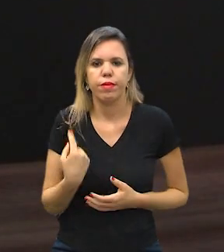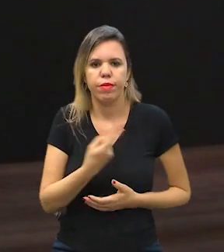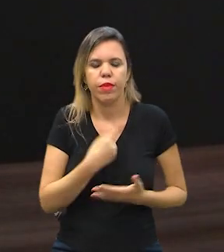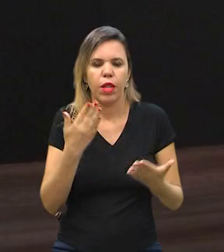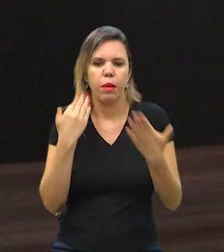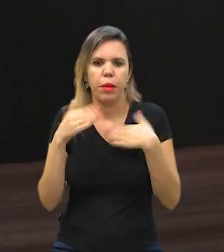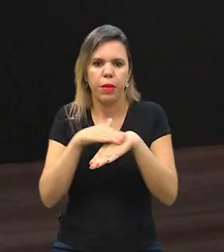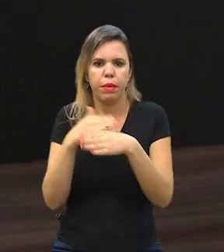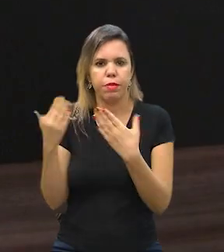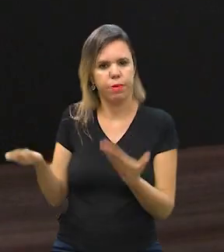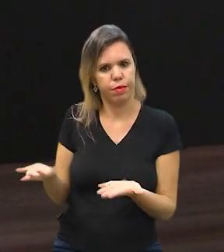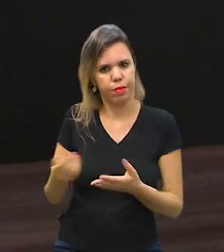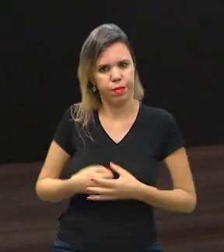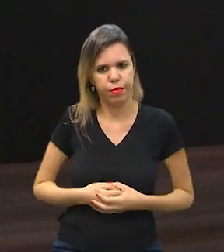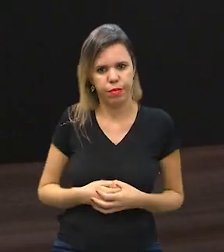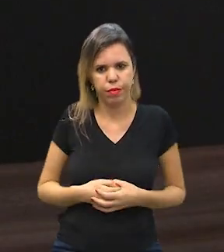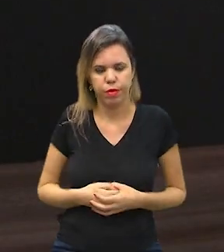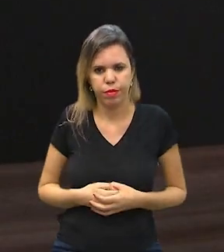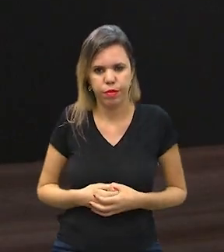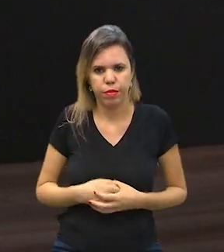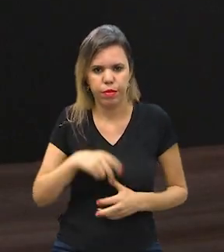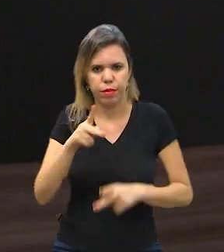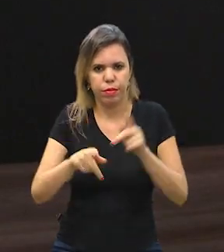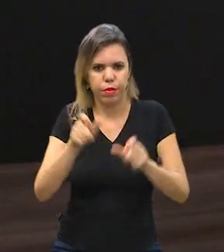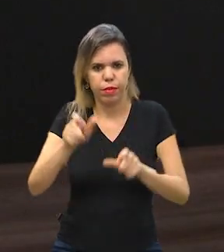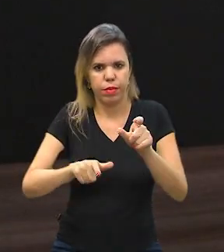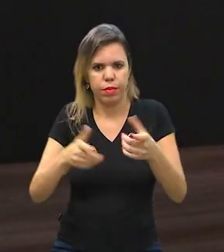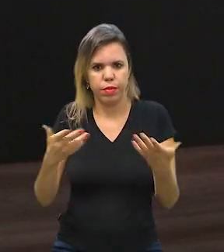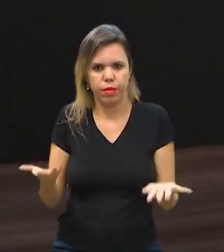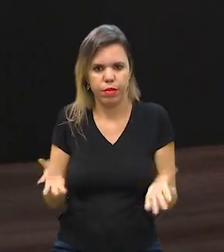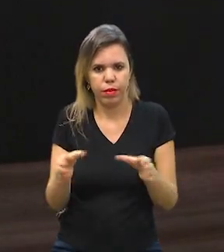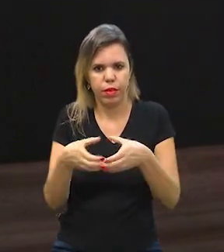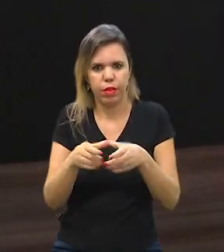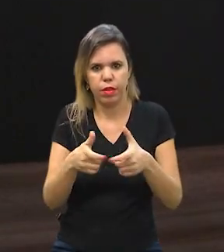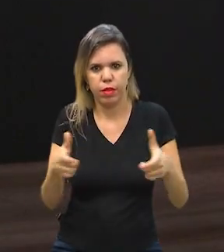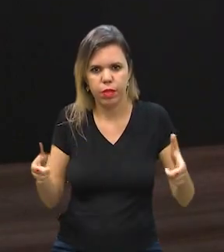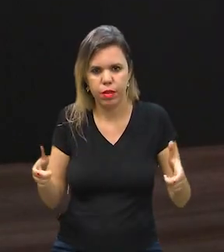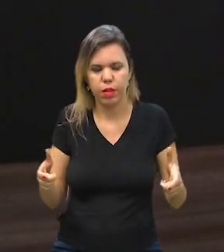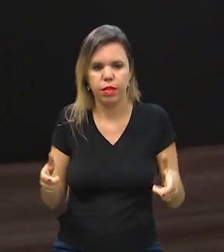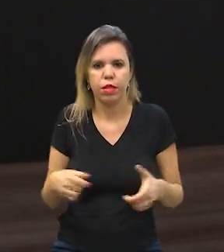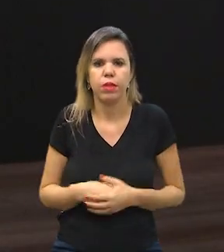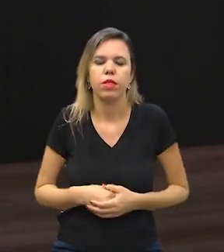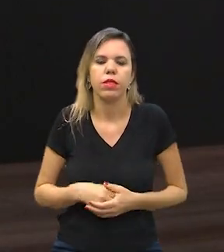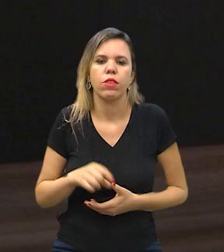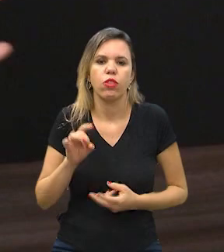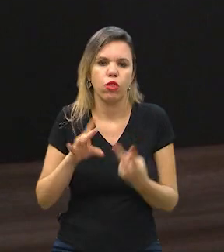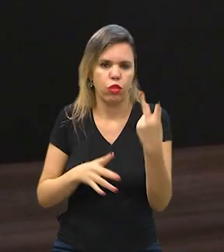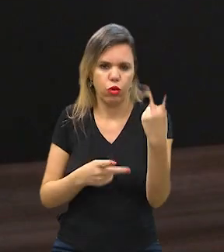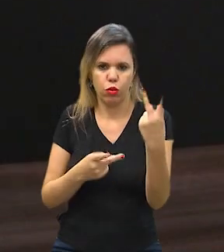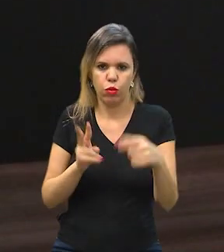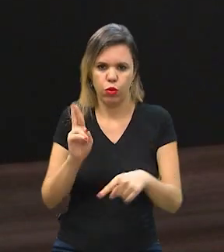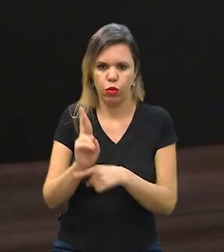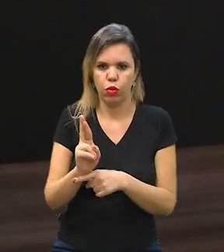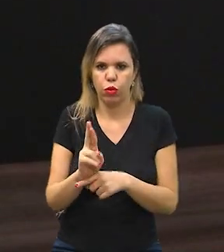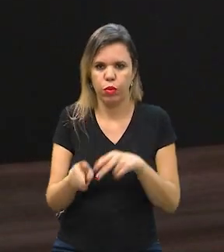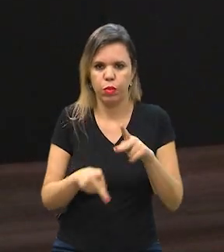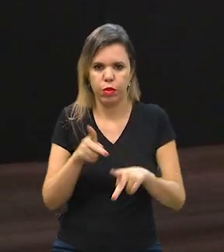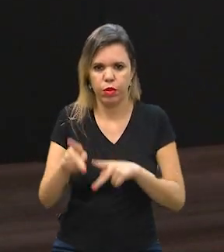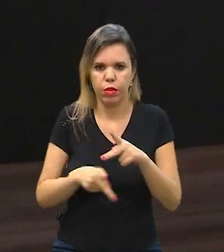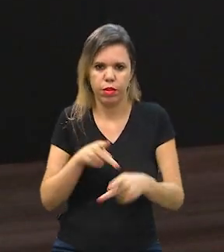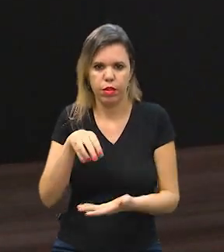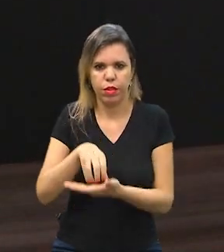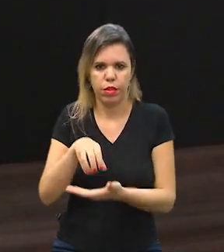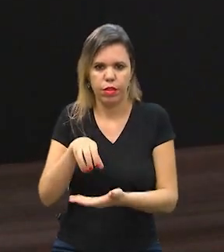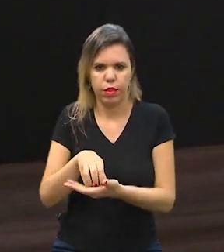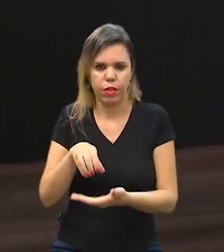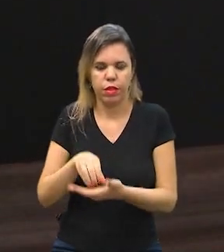nosso bate-papo é com o pessoal, é uma turma grande, nós estamos apenas com 2 representantes da